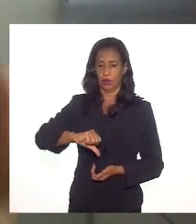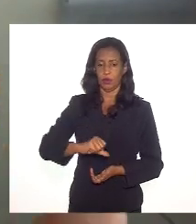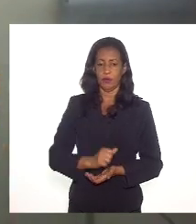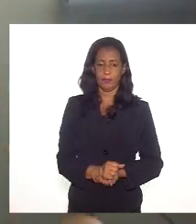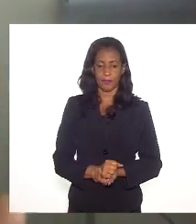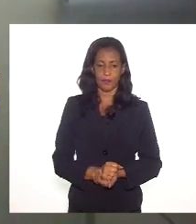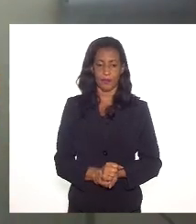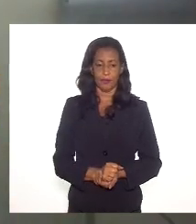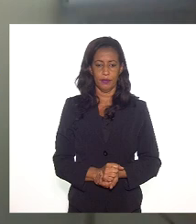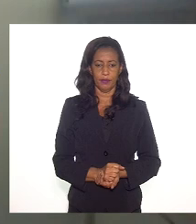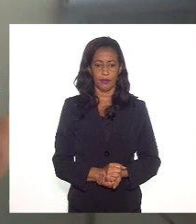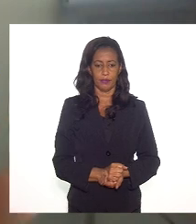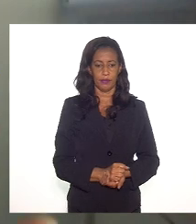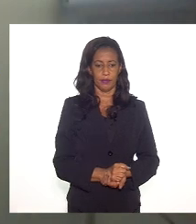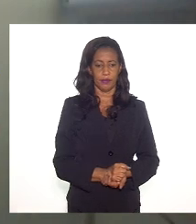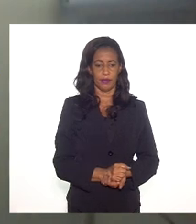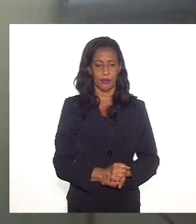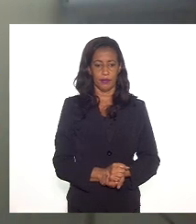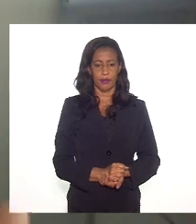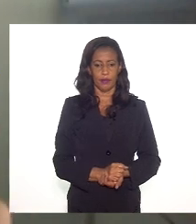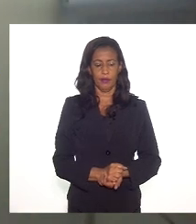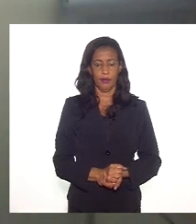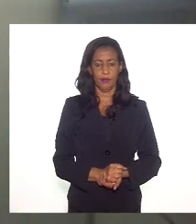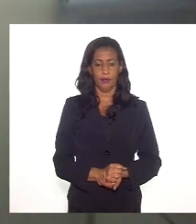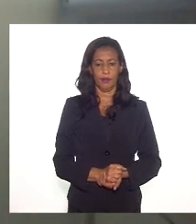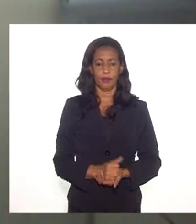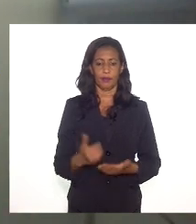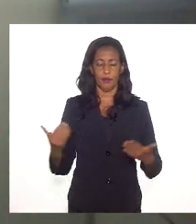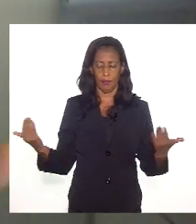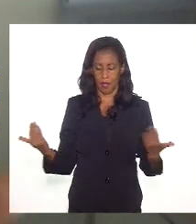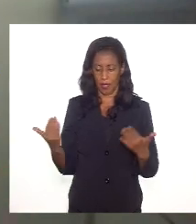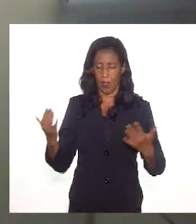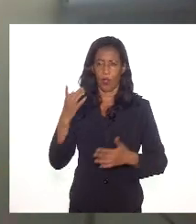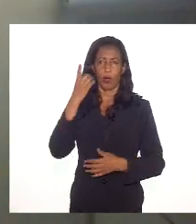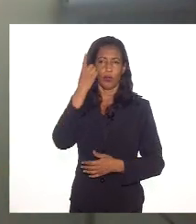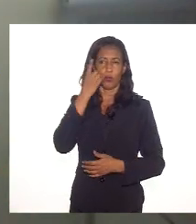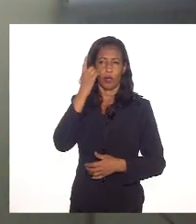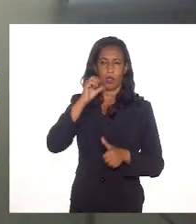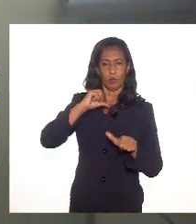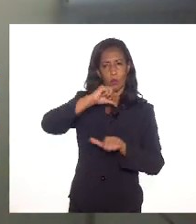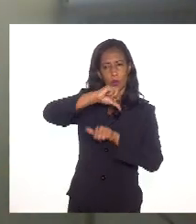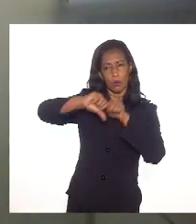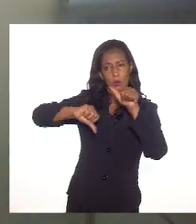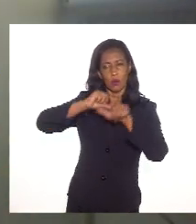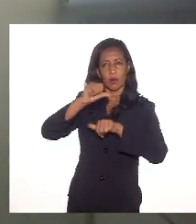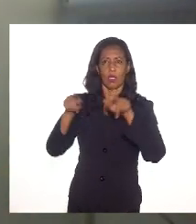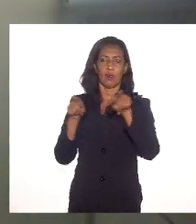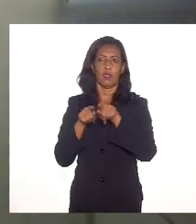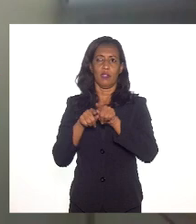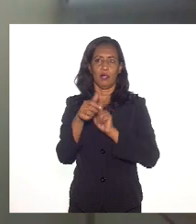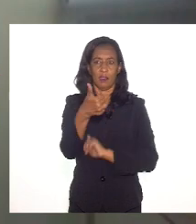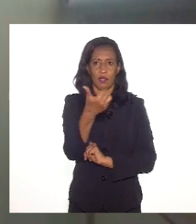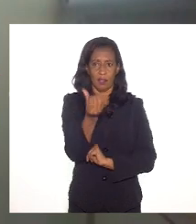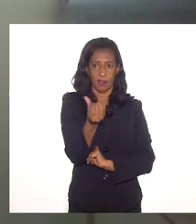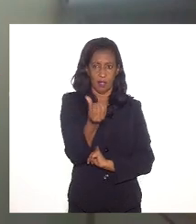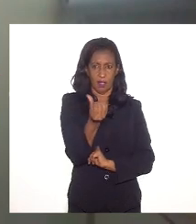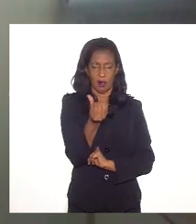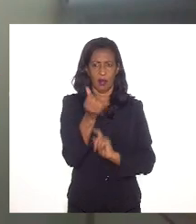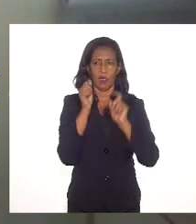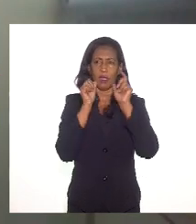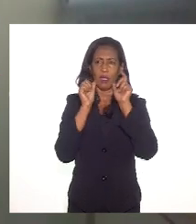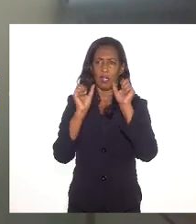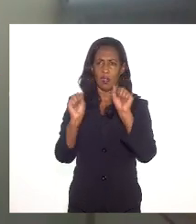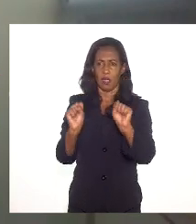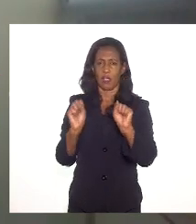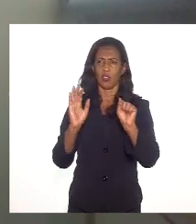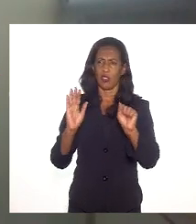agora o deputado, os deputados estão propondo modificar o 16, a Assembleia já fez duas